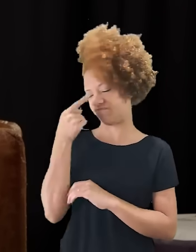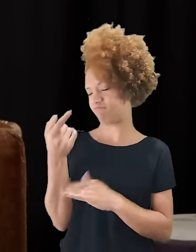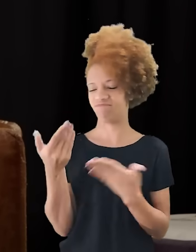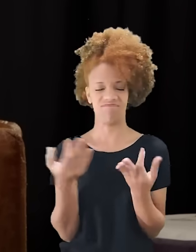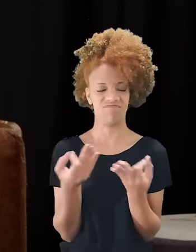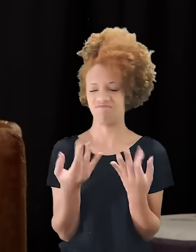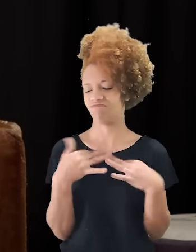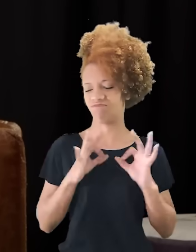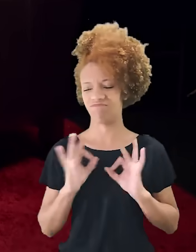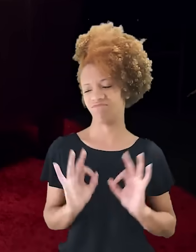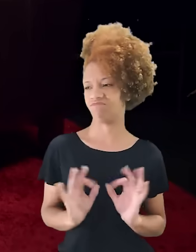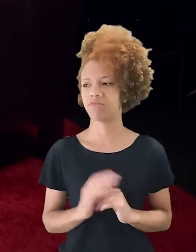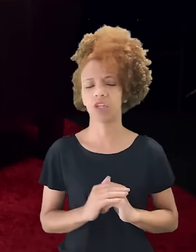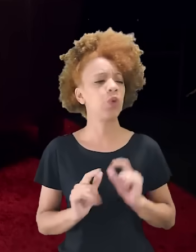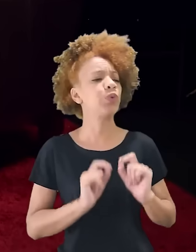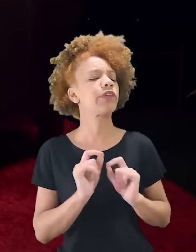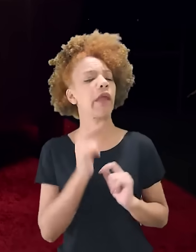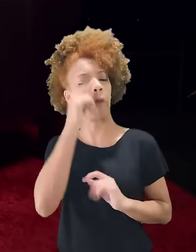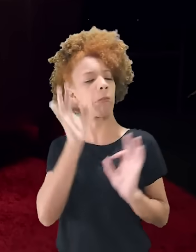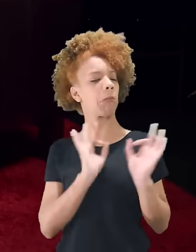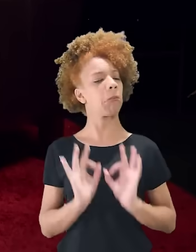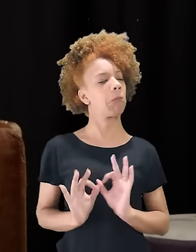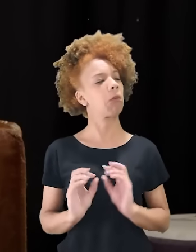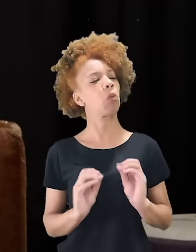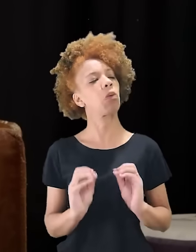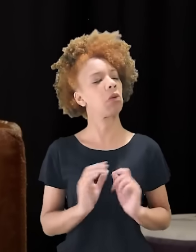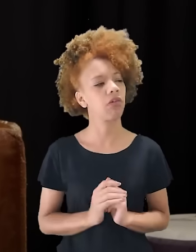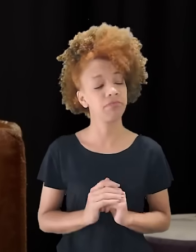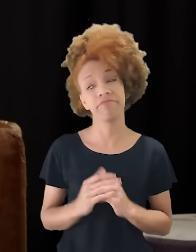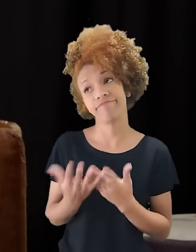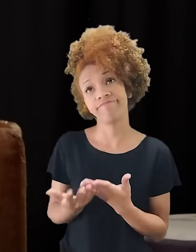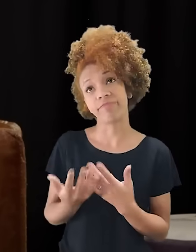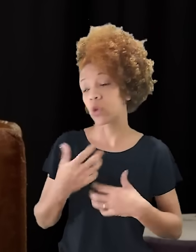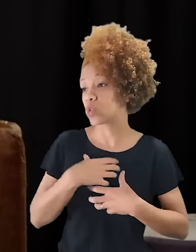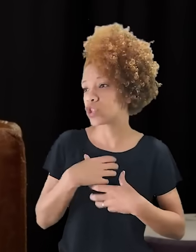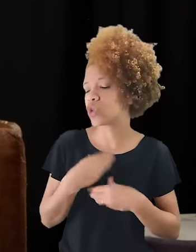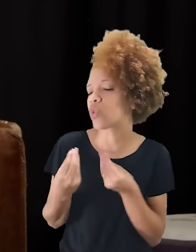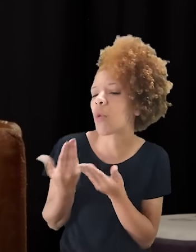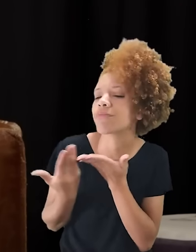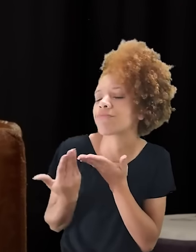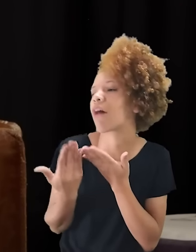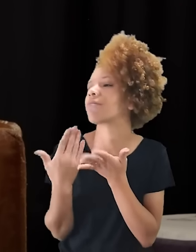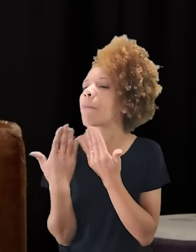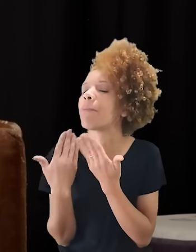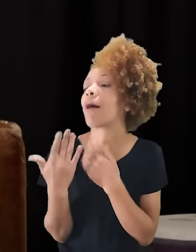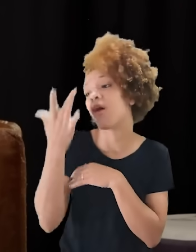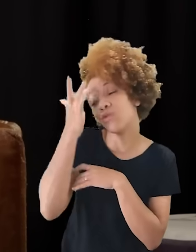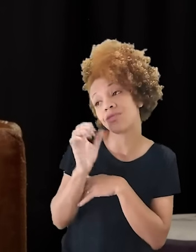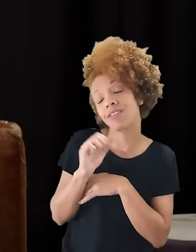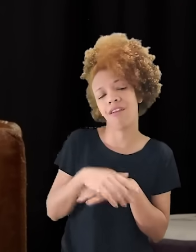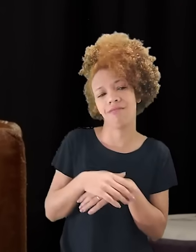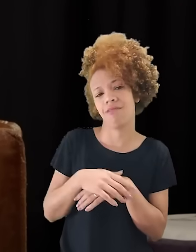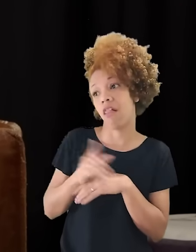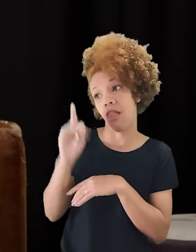lá muito mais elegante e o que que é elegante eu acho que a forma também de tratamento com as pessoas eu não sei talvez por ser